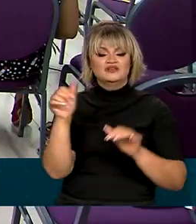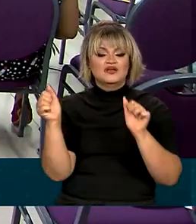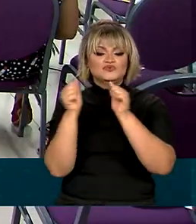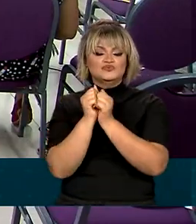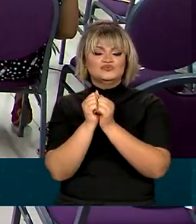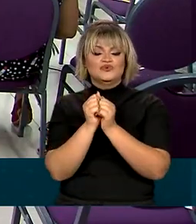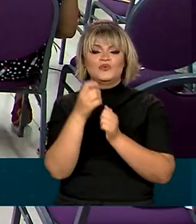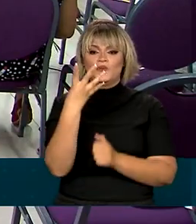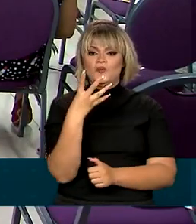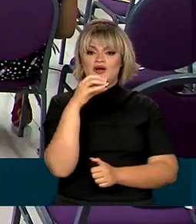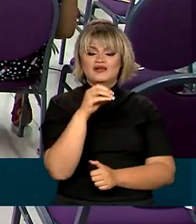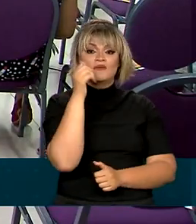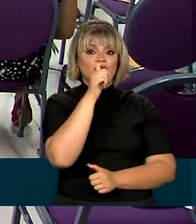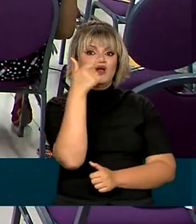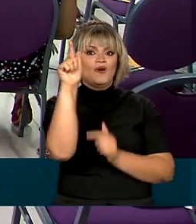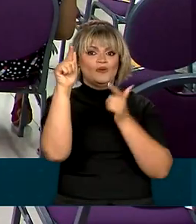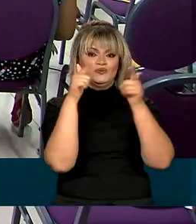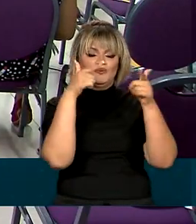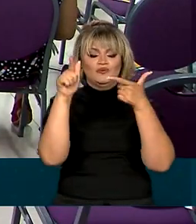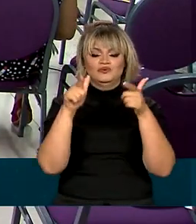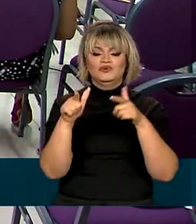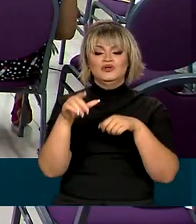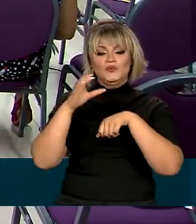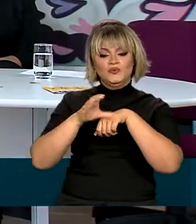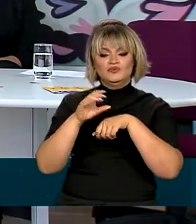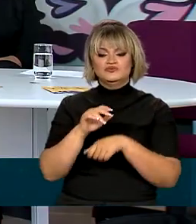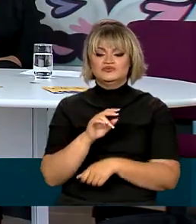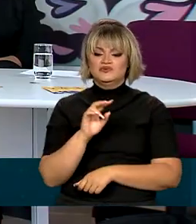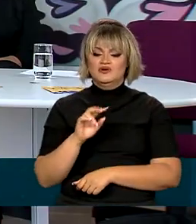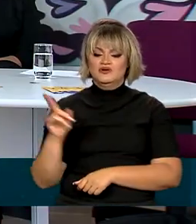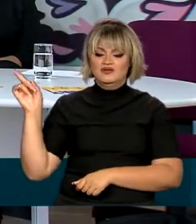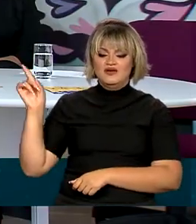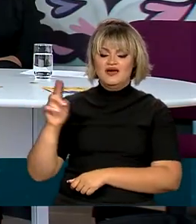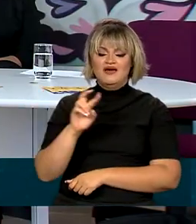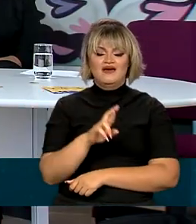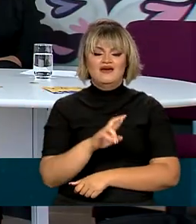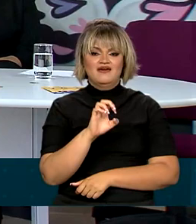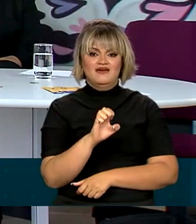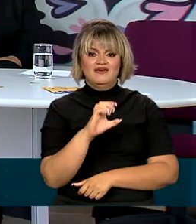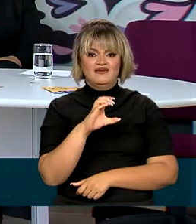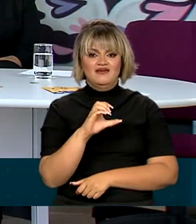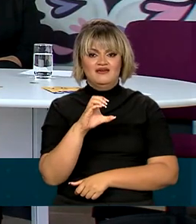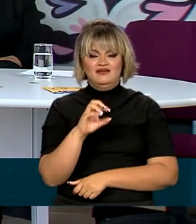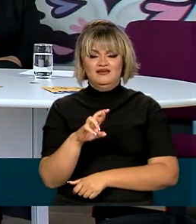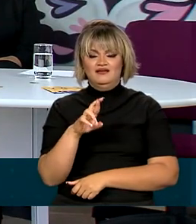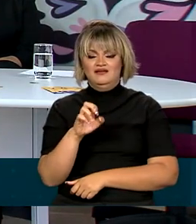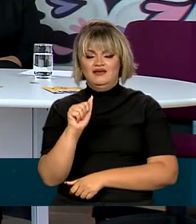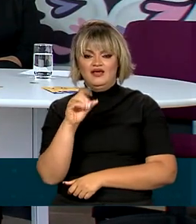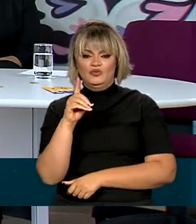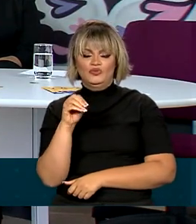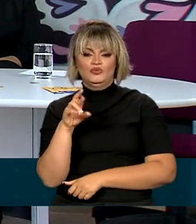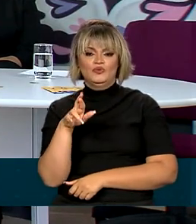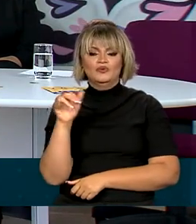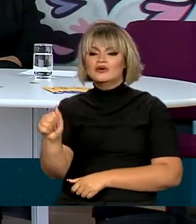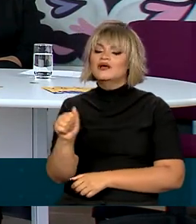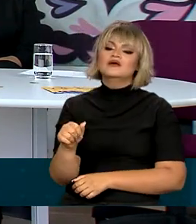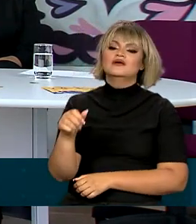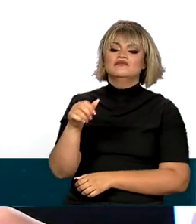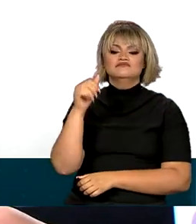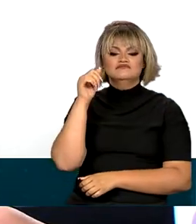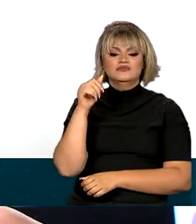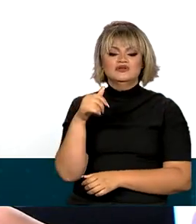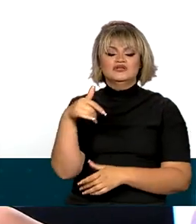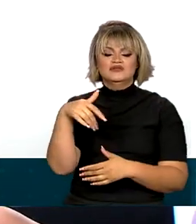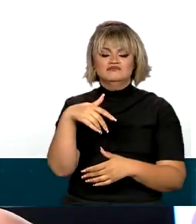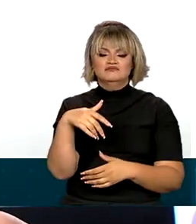de 40 mulheres no curso Recreadoras, mulheres transformando suas histórias através da recreação.